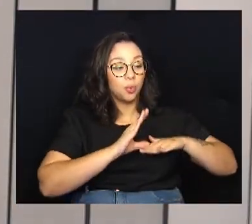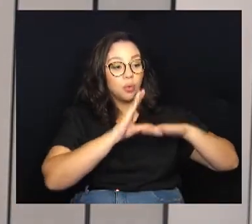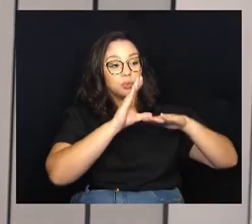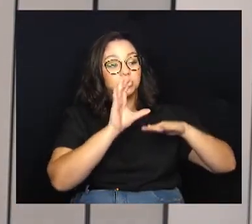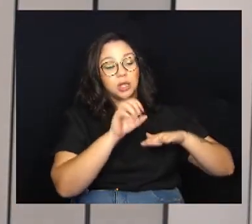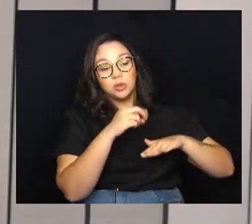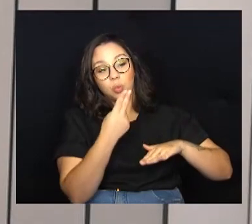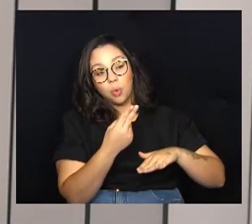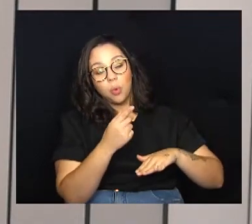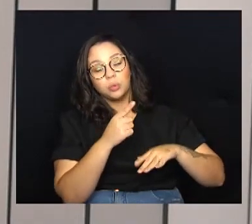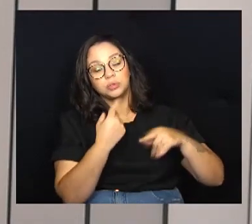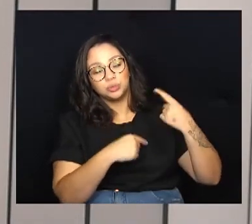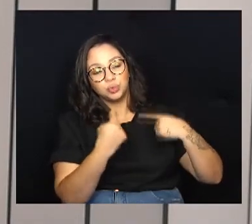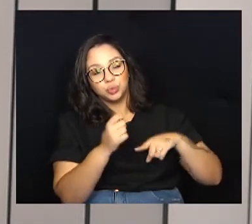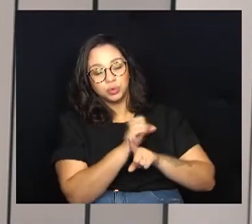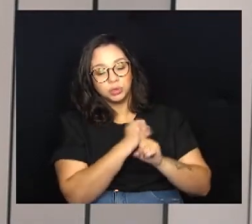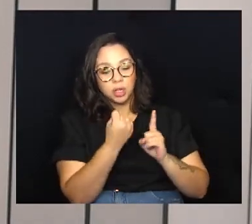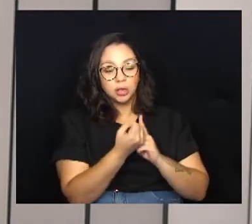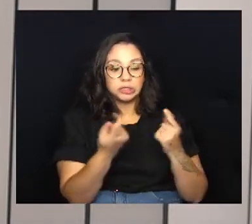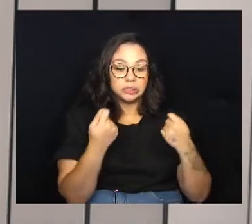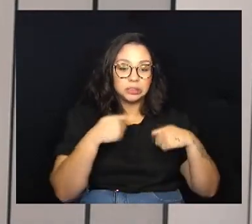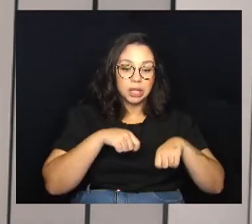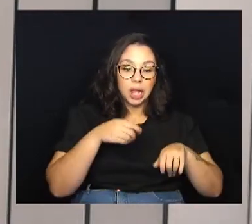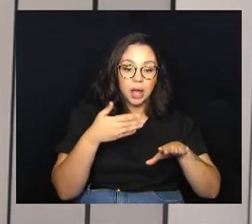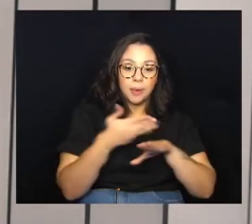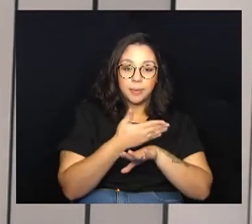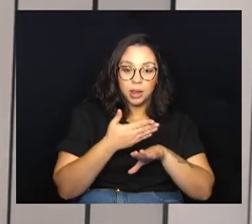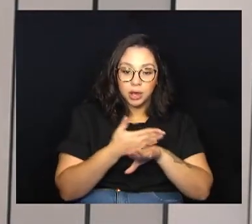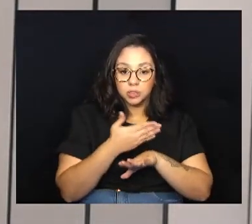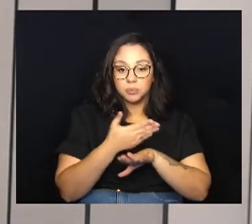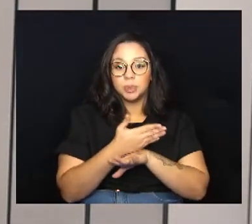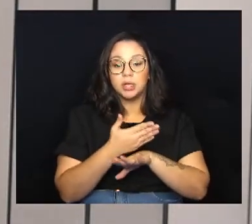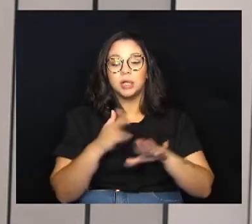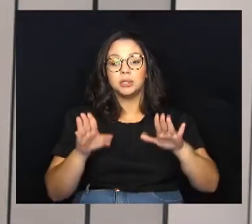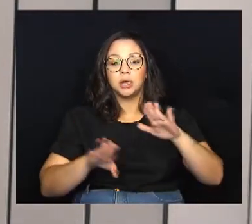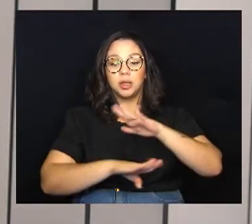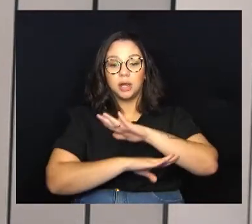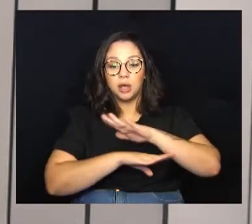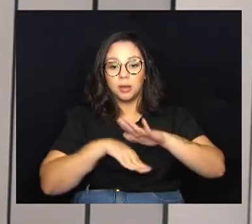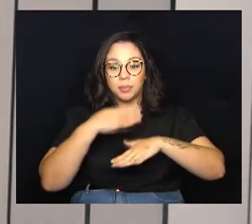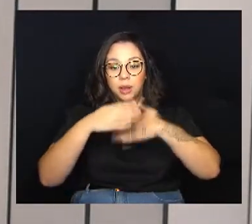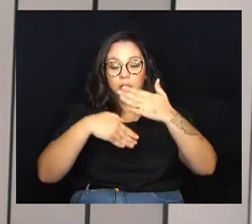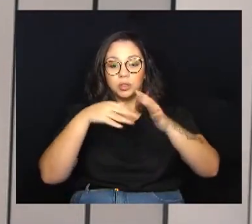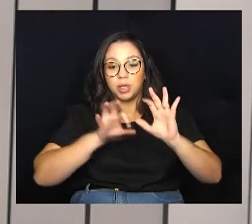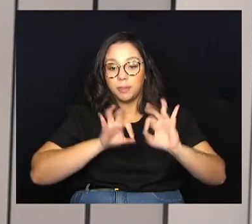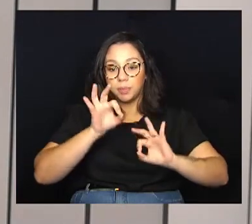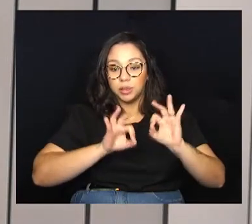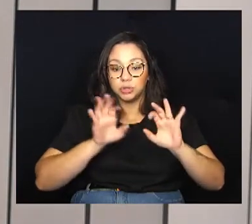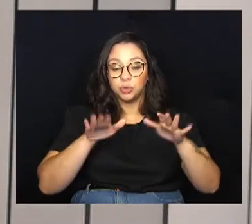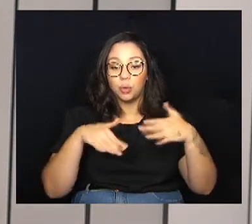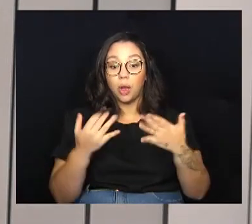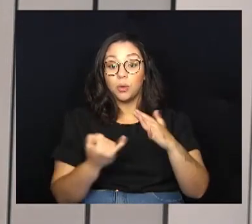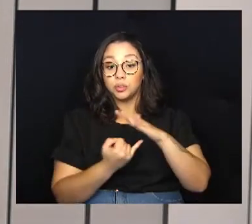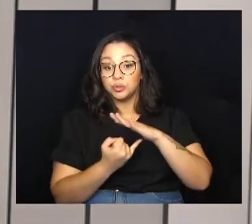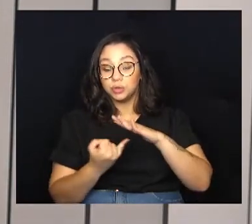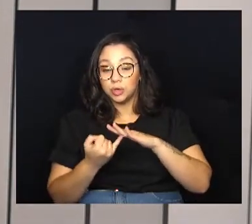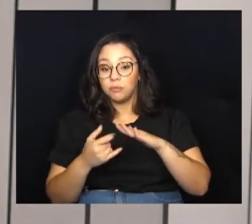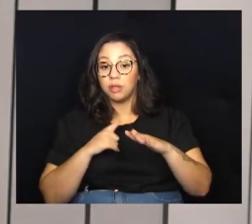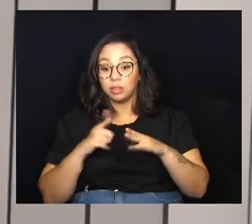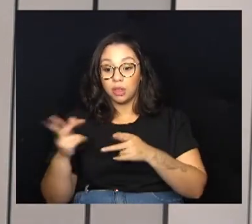validado, existem alguns programas validados para a família, para a escola, para abordagem para